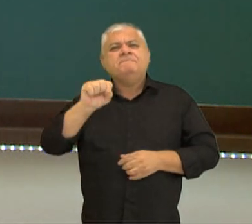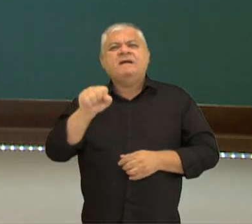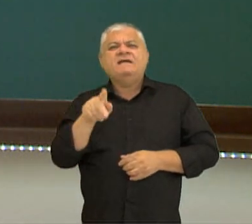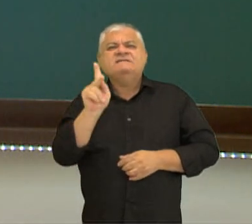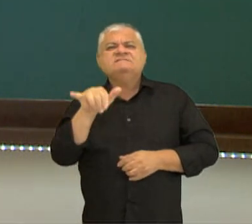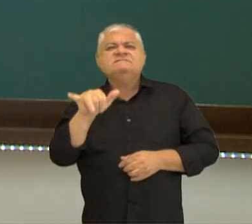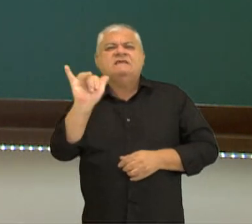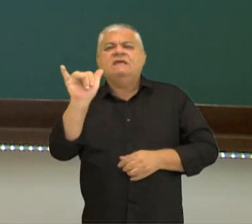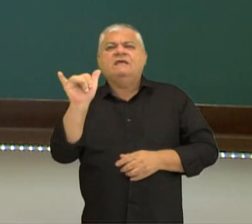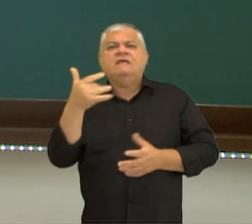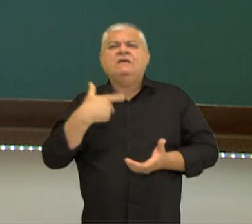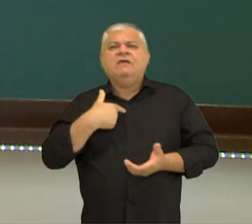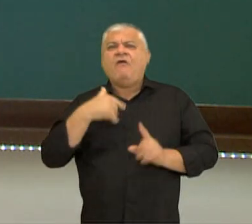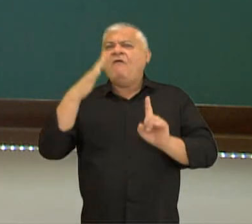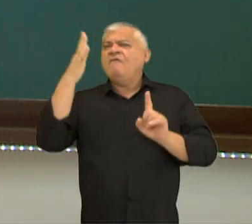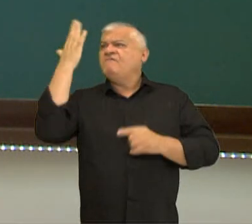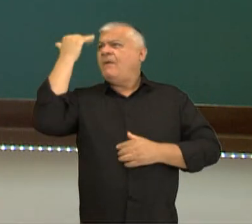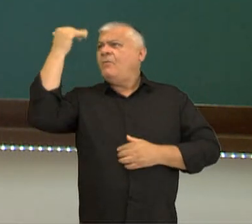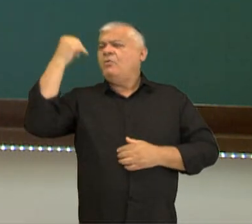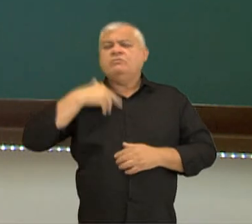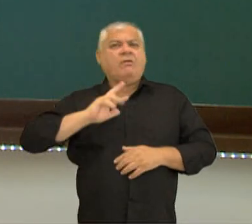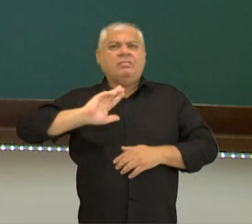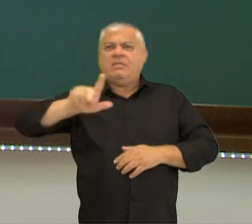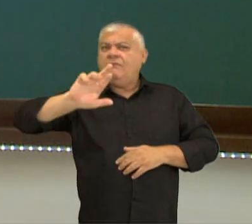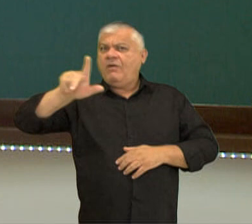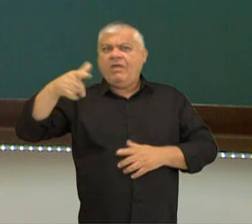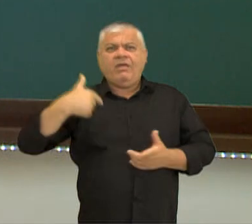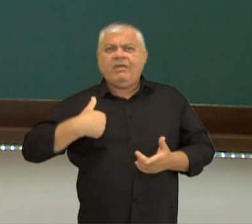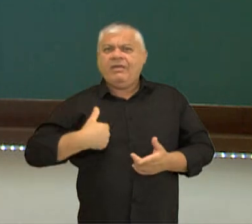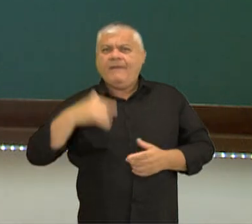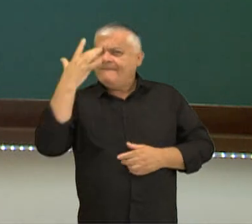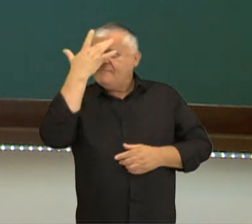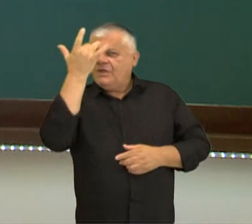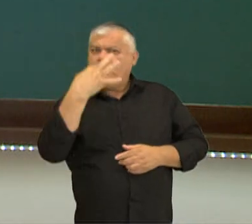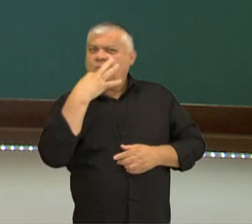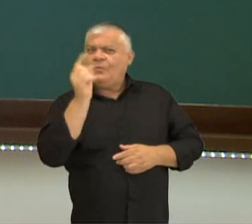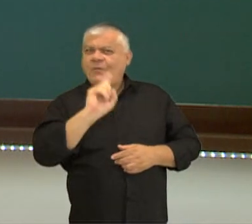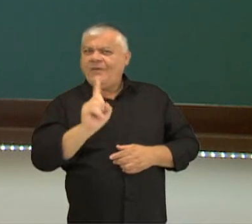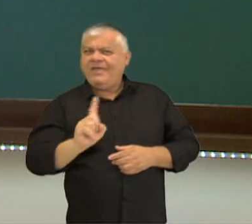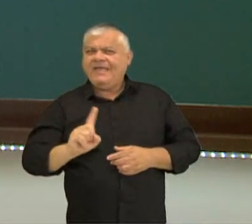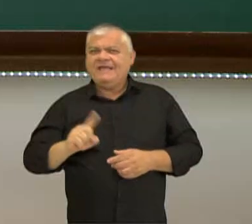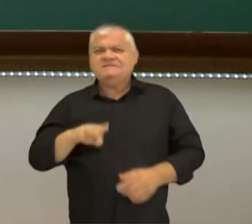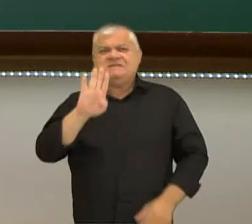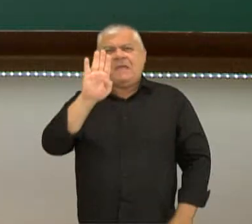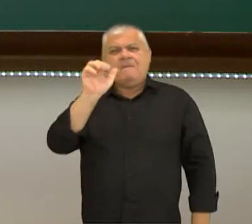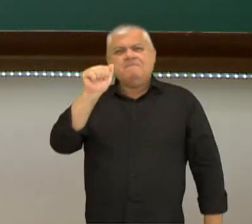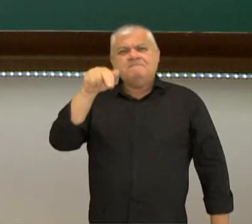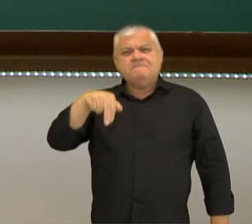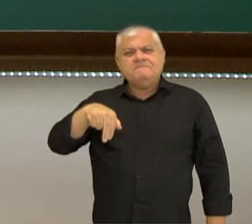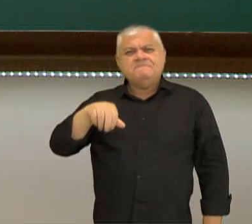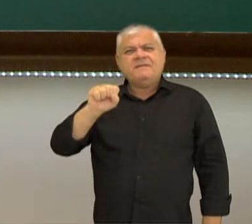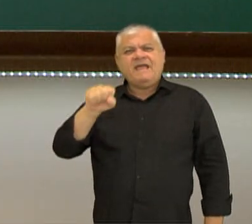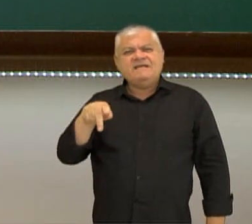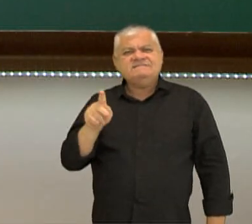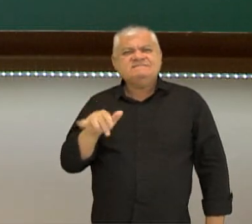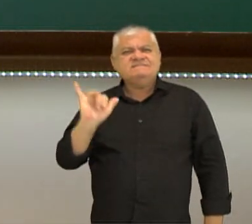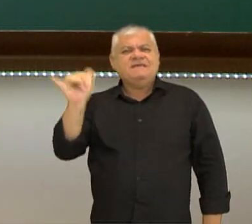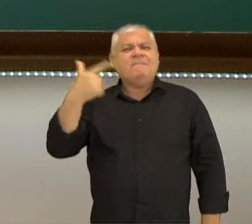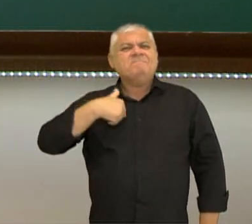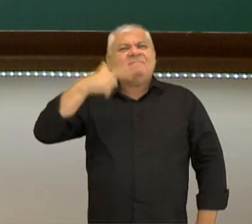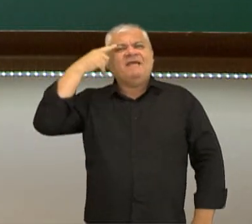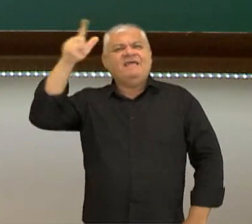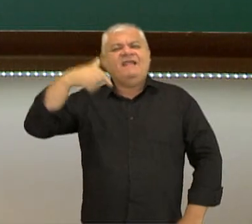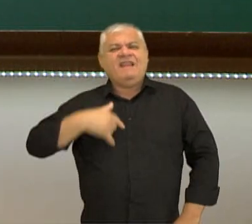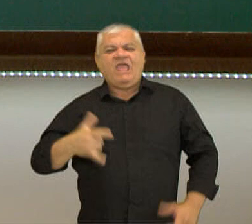ninguém sabe quem é esse artista. Então, tem várias coisas, uns falam que ele é integrante de uma banda de rock,